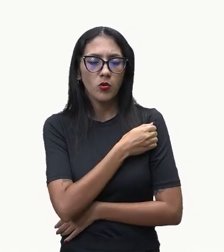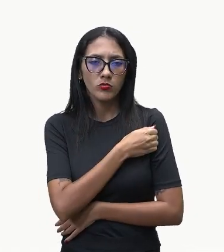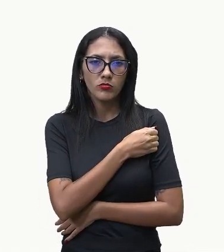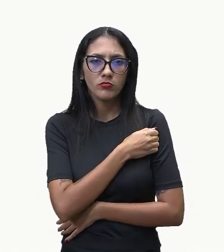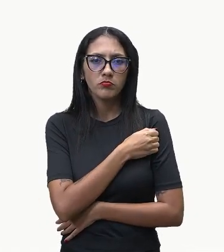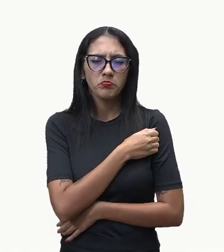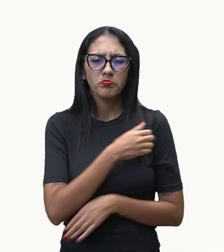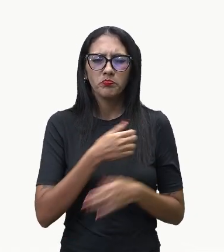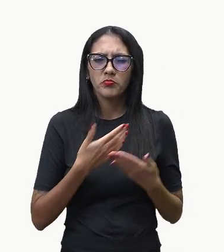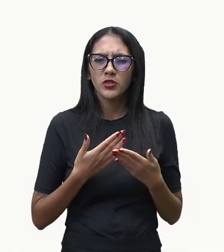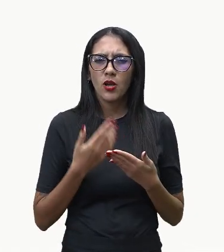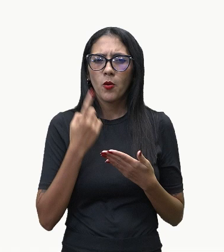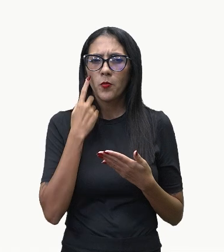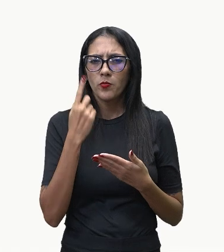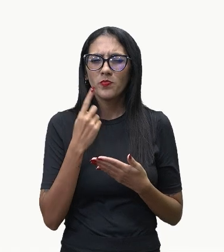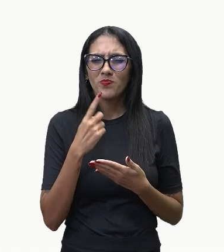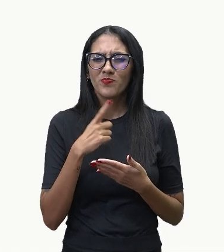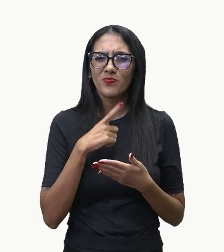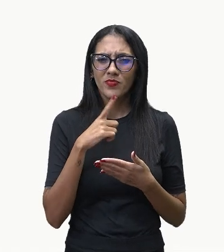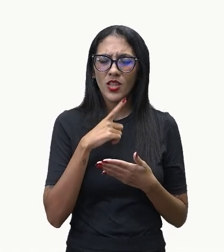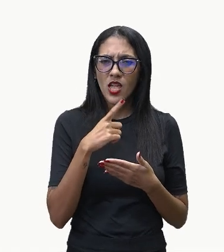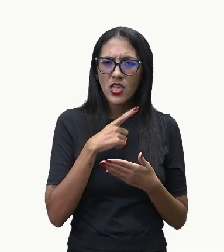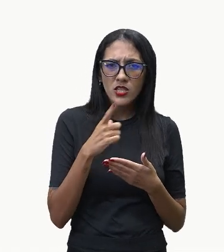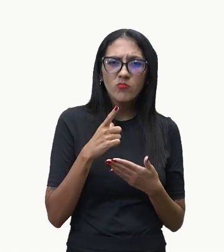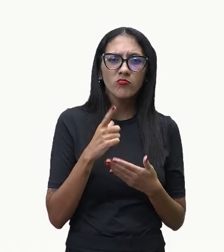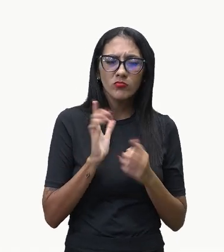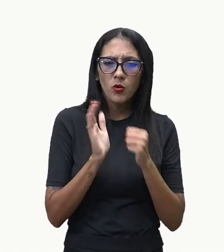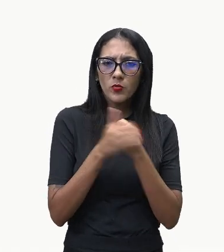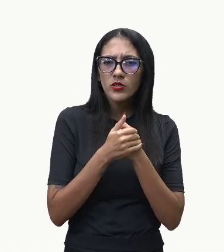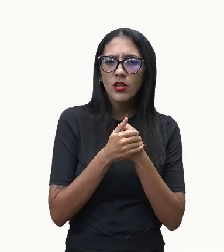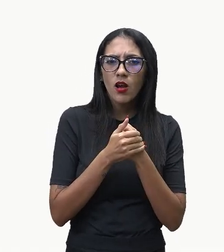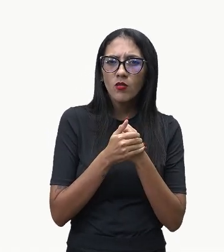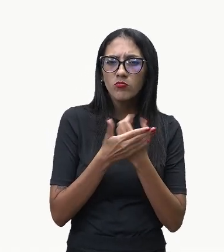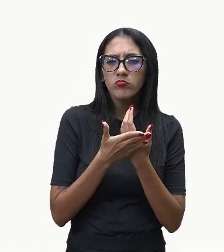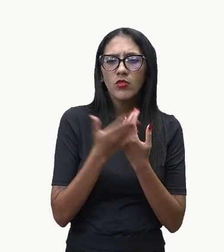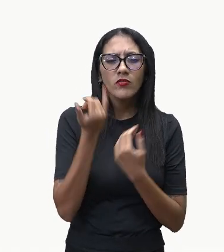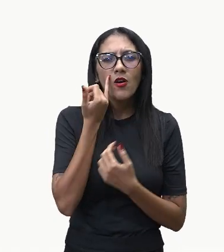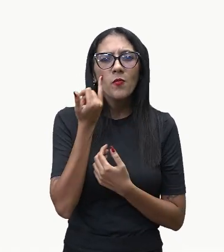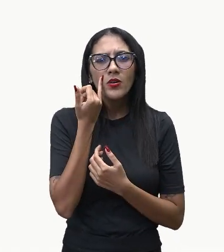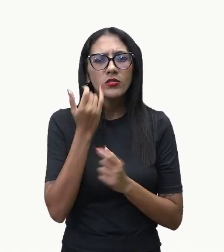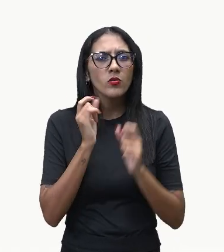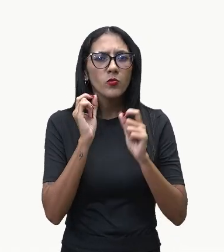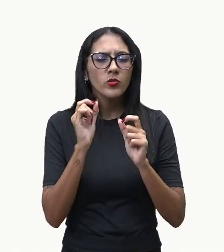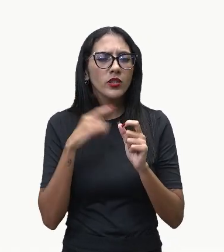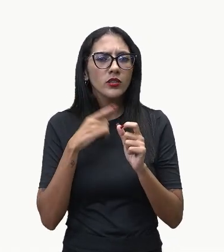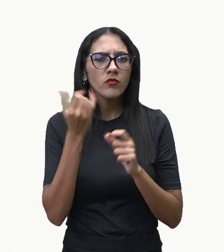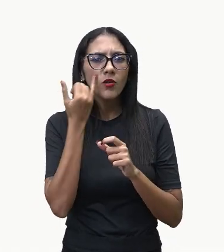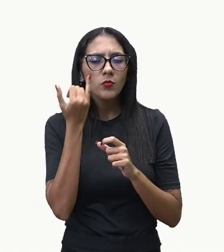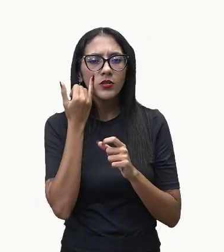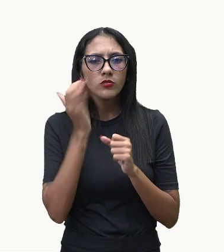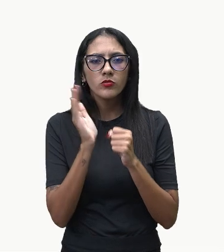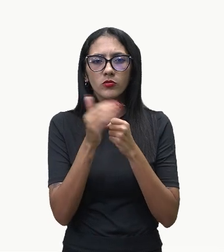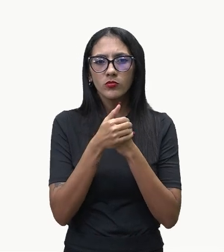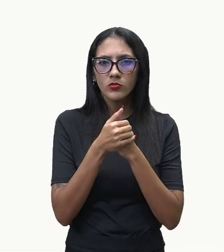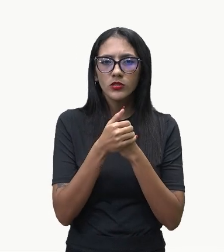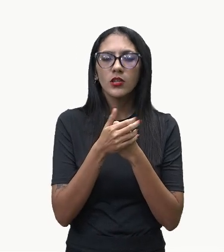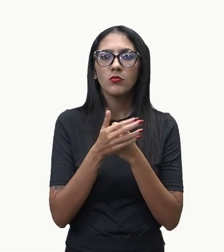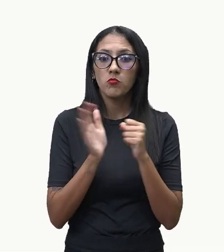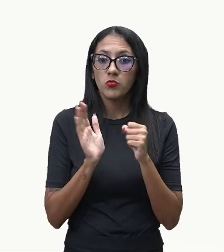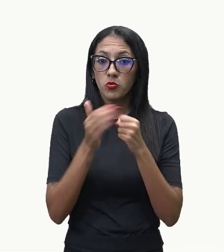gente. Tem uma omissão, professora? Tem. Qual seria essa omissão? Ora, de um